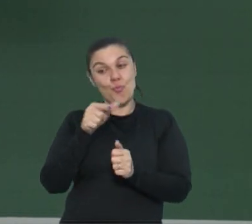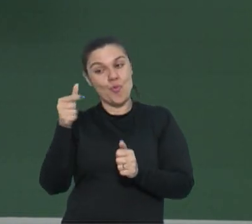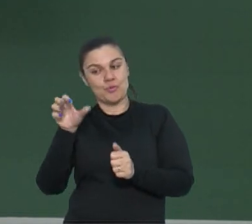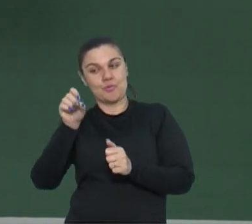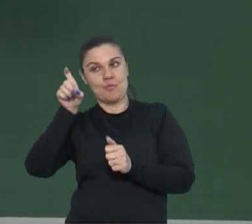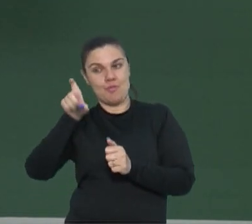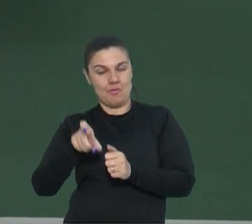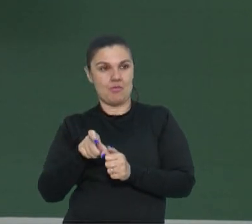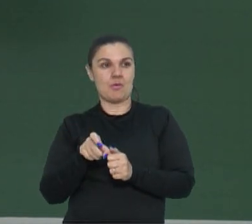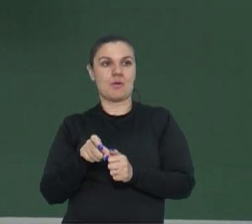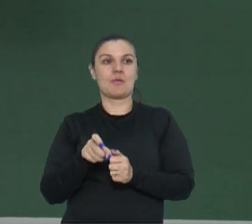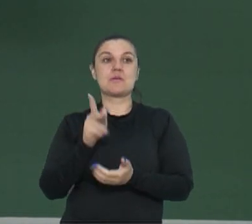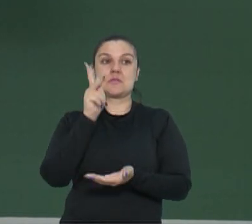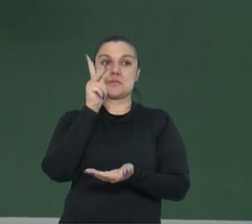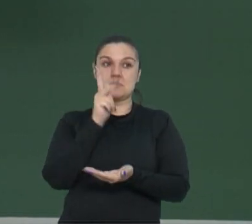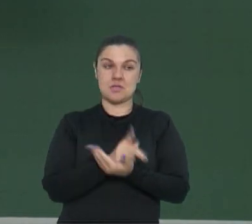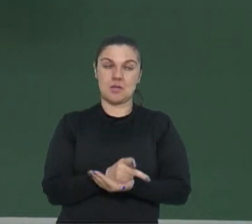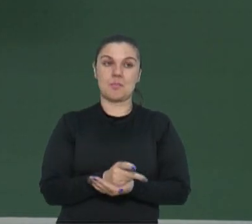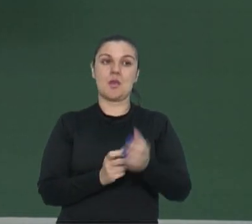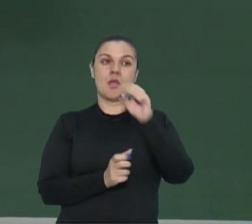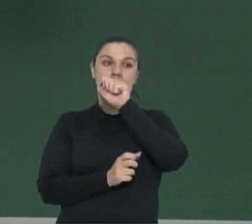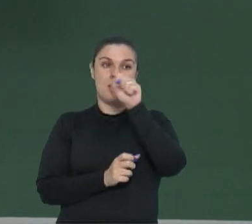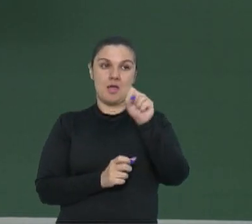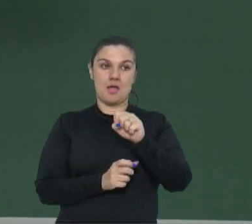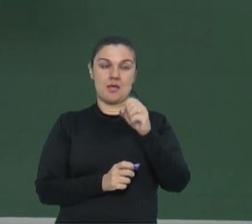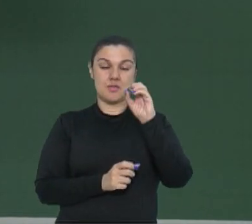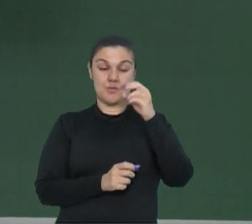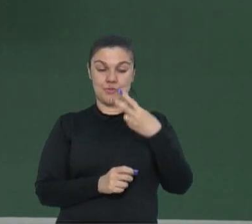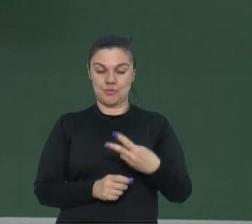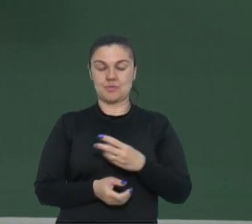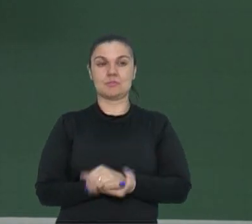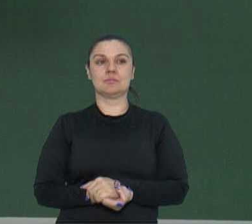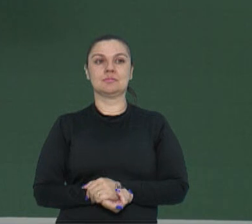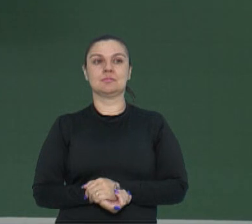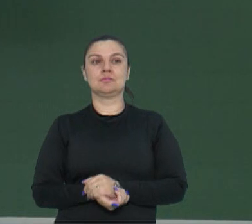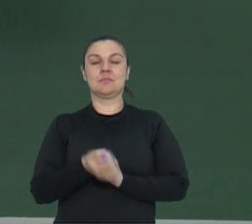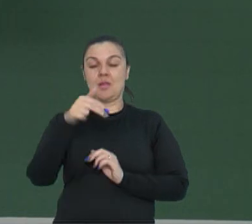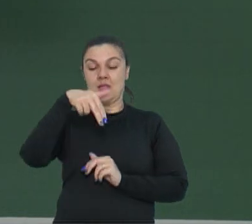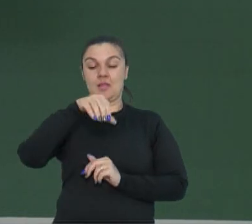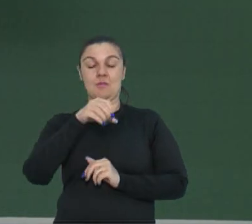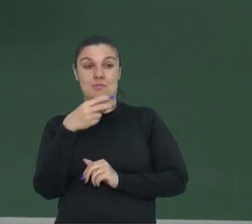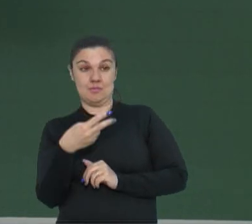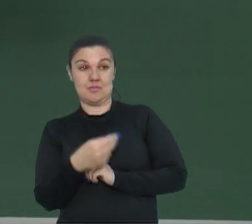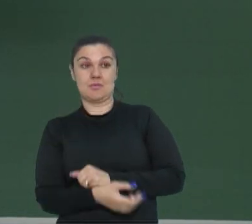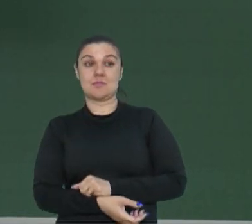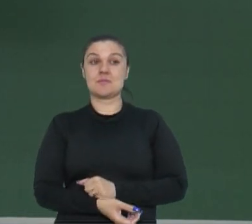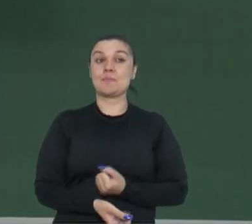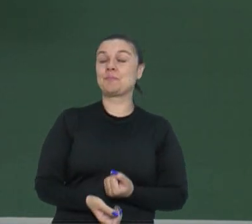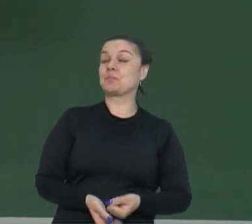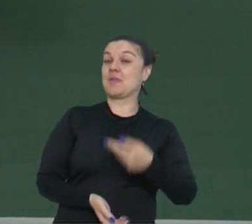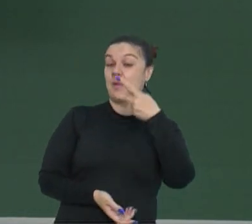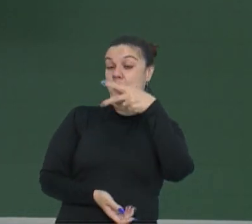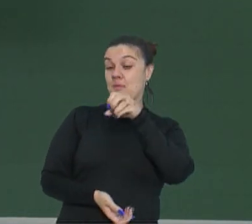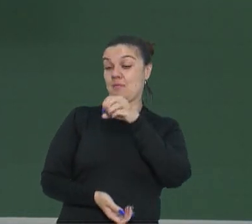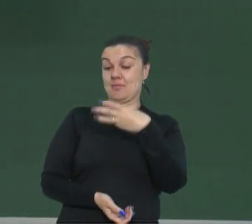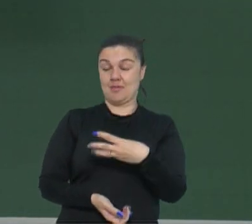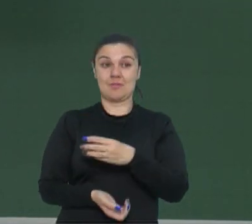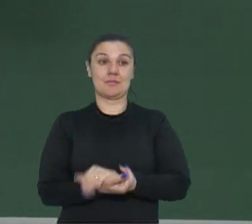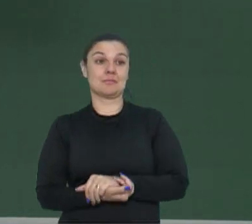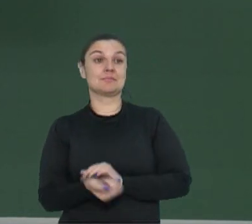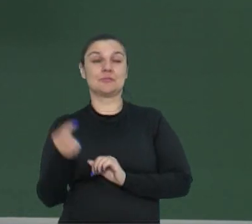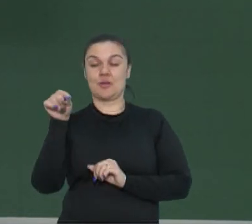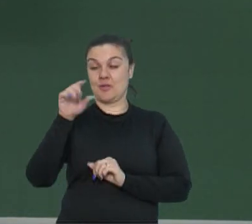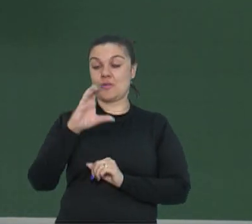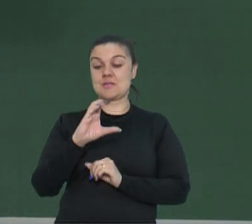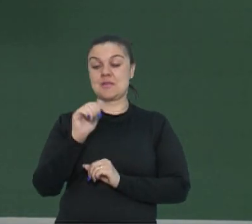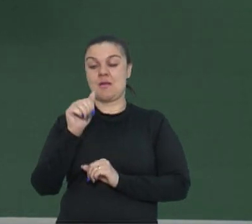óxido, respectivamente. Aqui é o SO2, no segundo o NO2, no terceiro o PO3, aqui